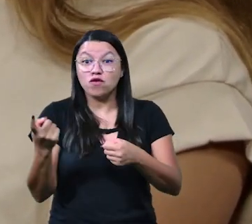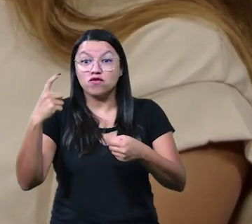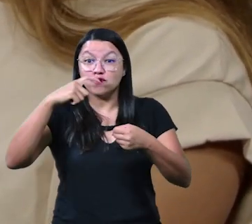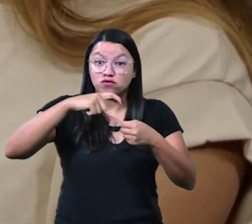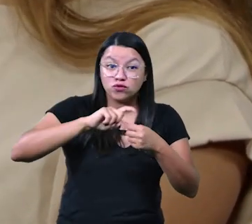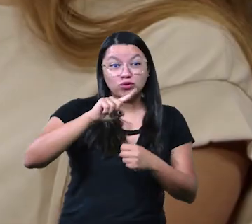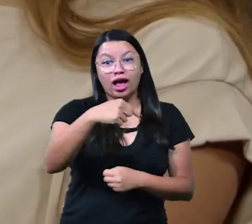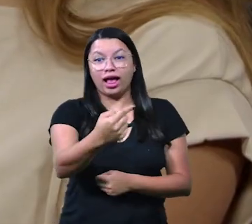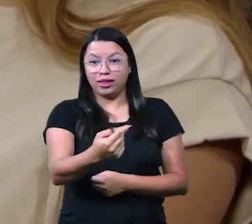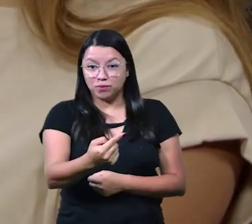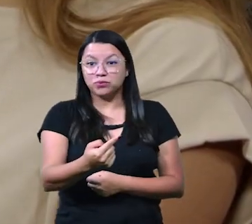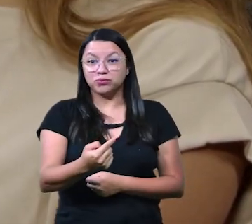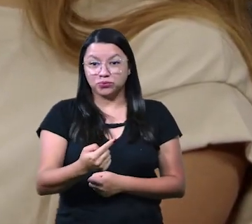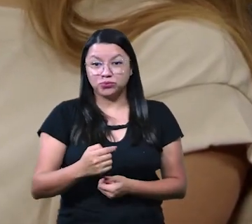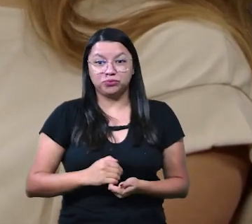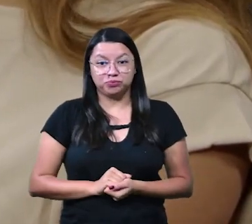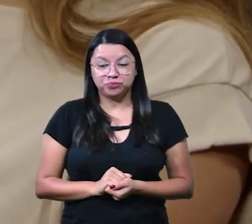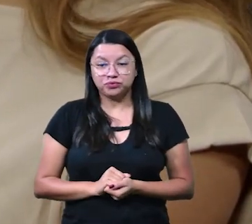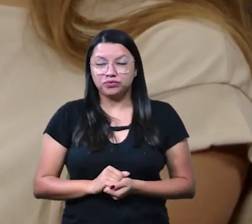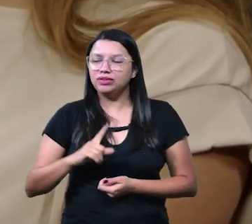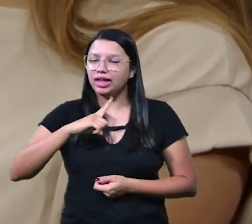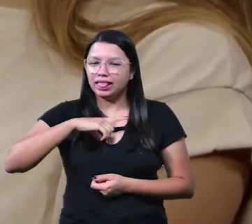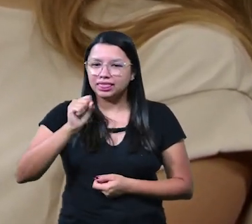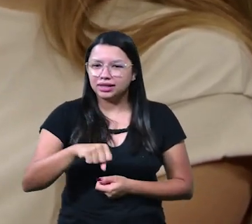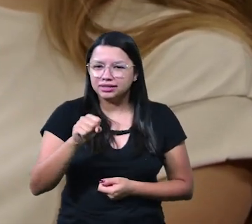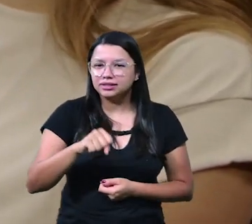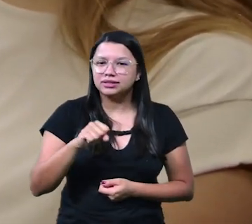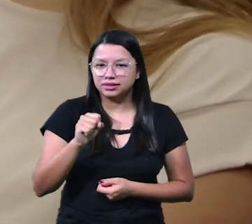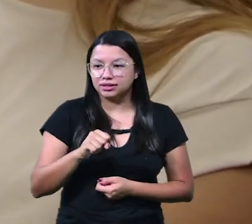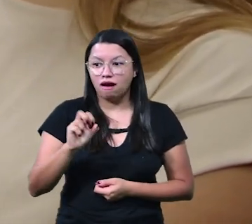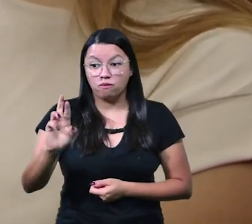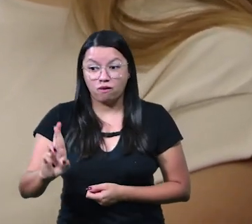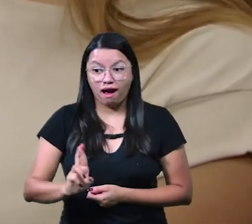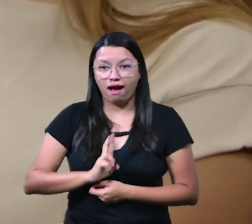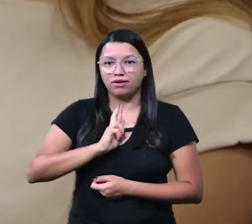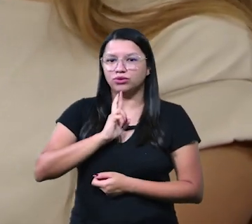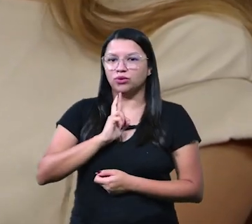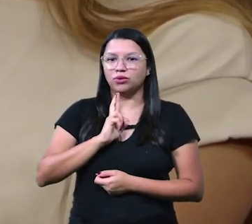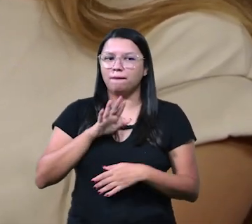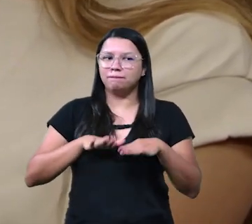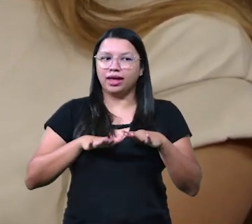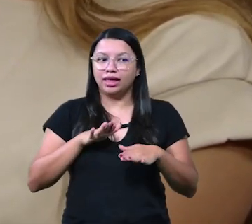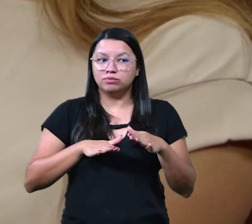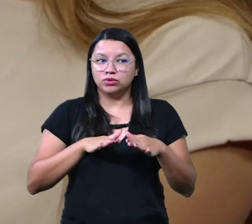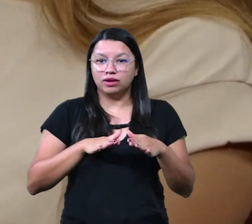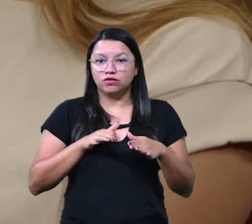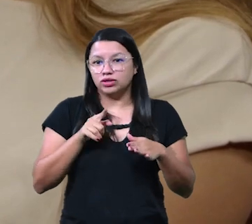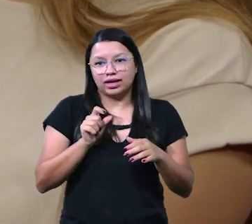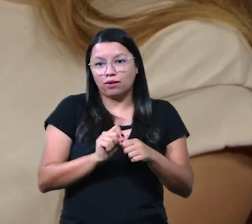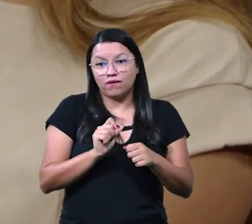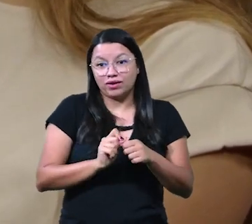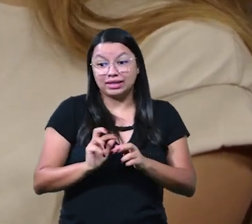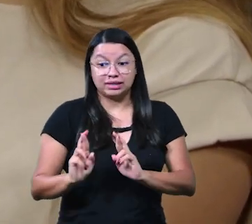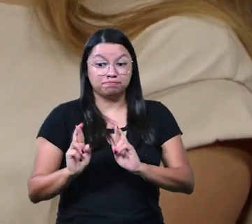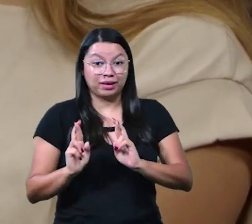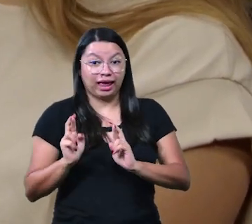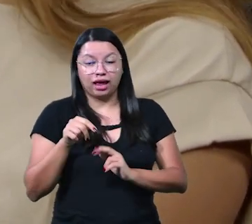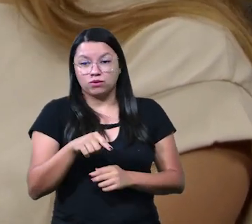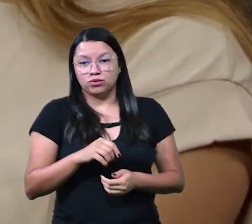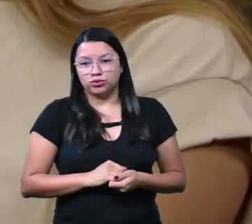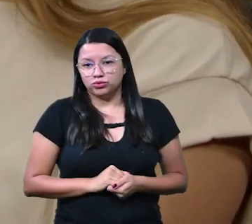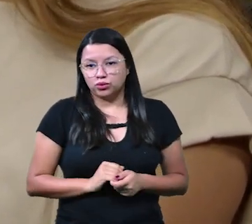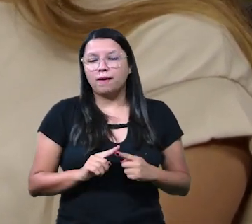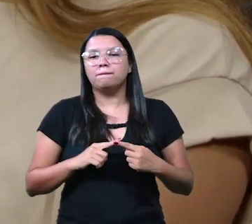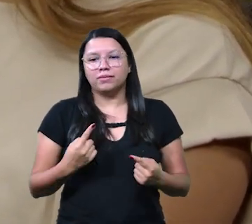empreendimento depois, né? Então, tem sim um retorno, por mais que a princípio você não faça com essa intenção, né? Mas